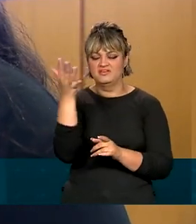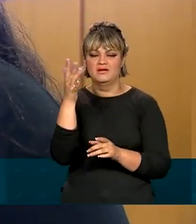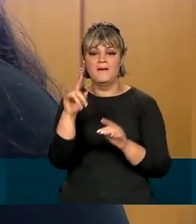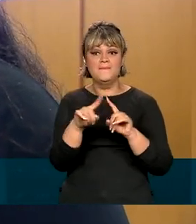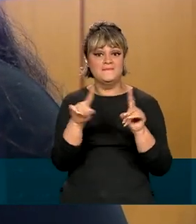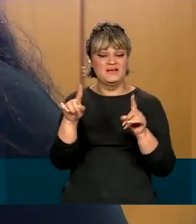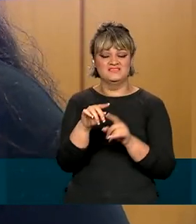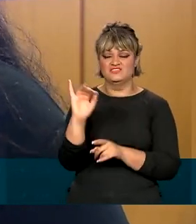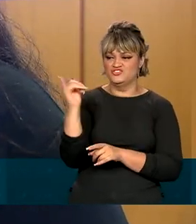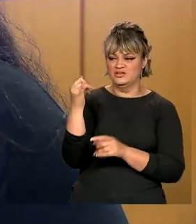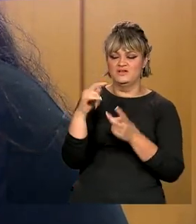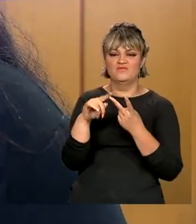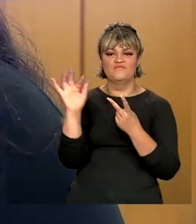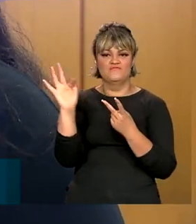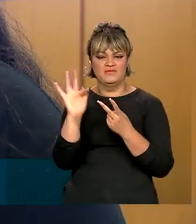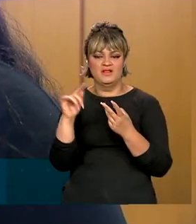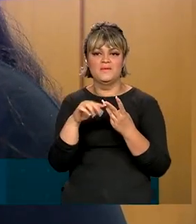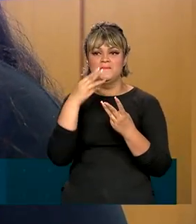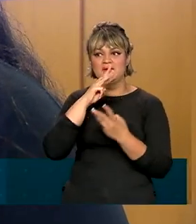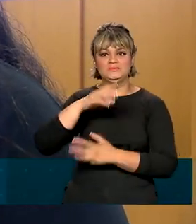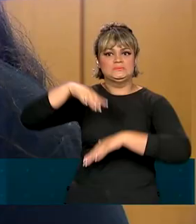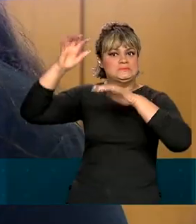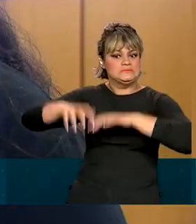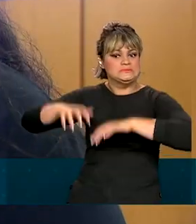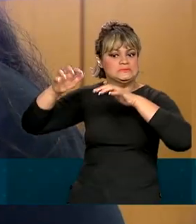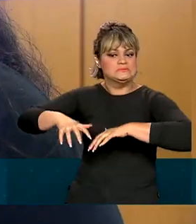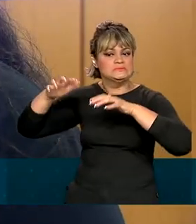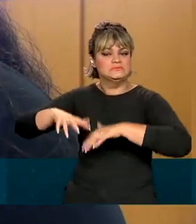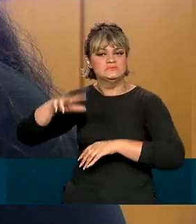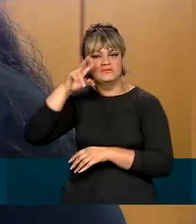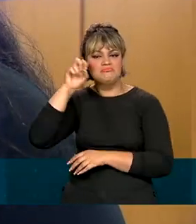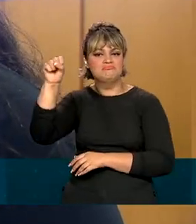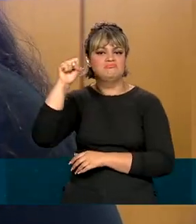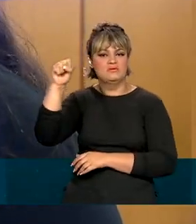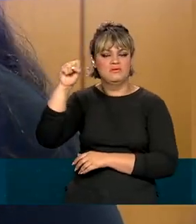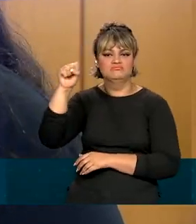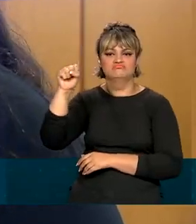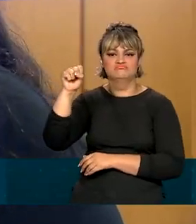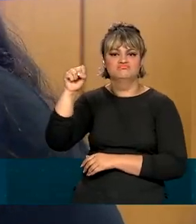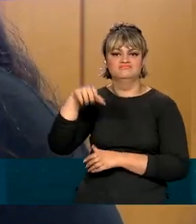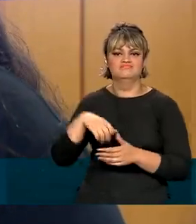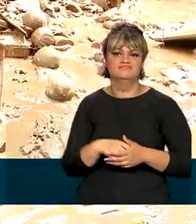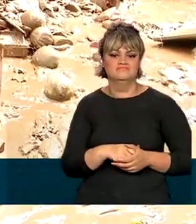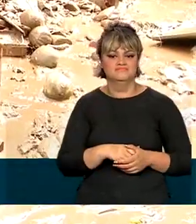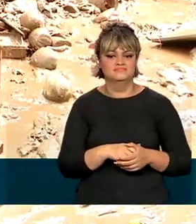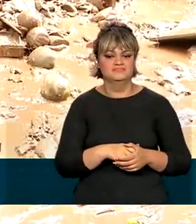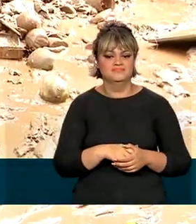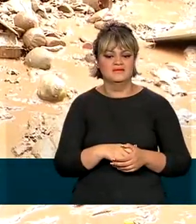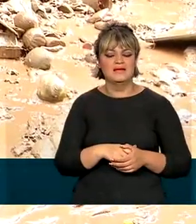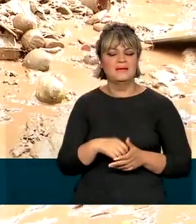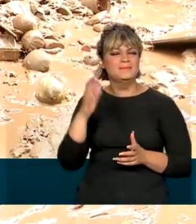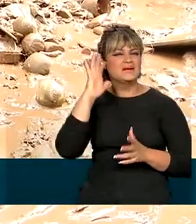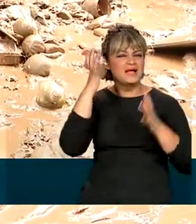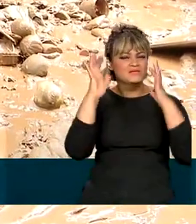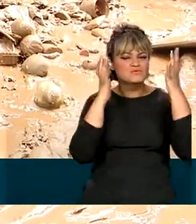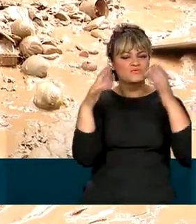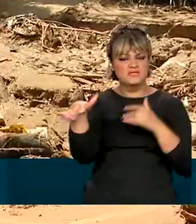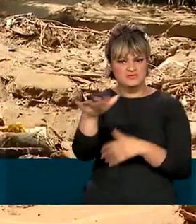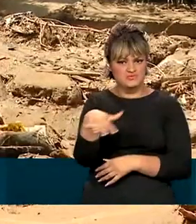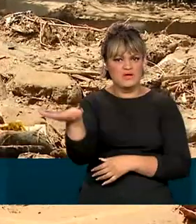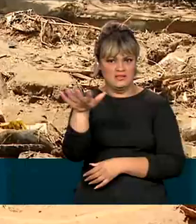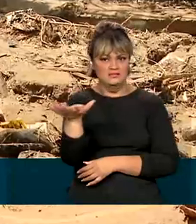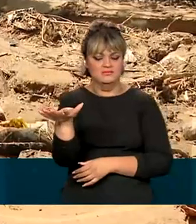janeiro, fevereiro e março as chuvas tendem a ser mais abundantes com volumes mais significativos. Para minimizar os